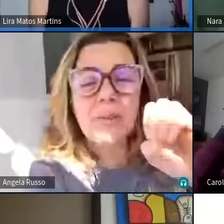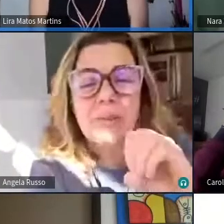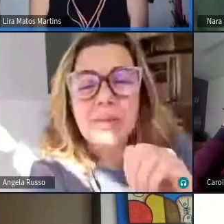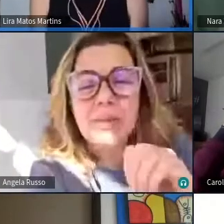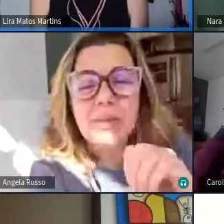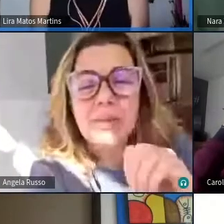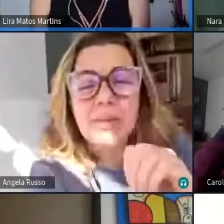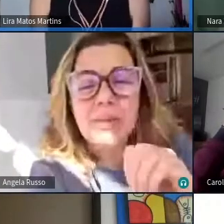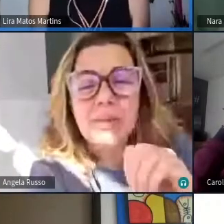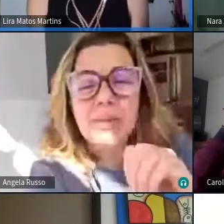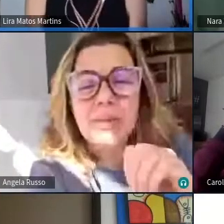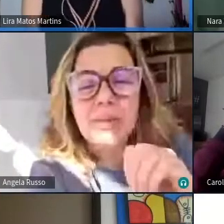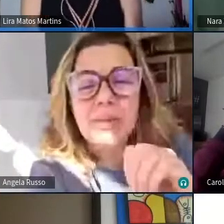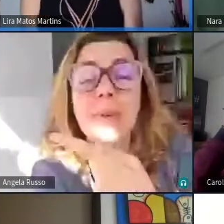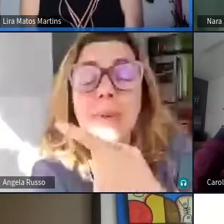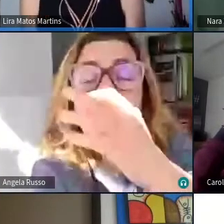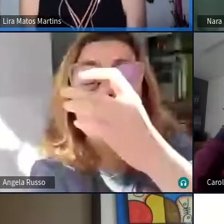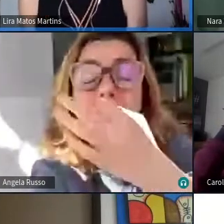bem redondinho.